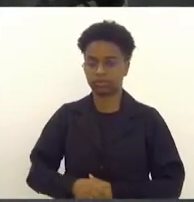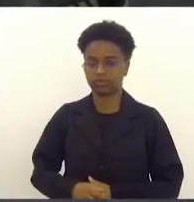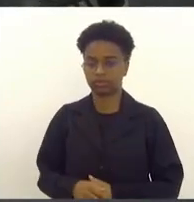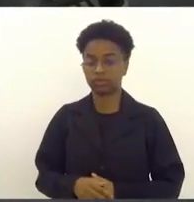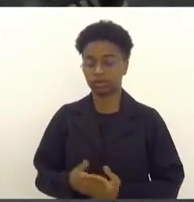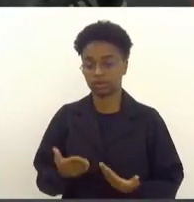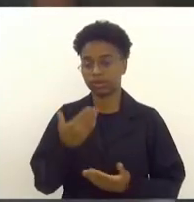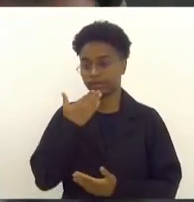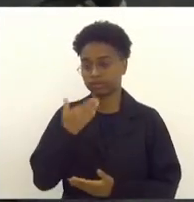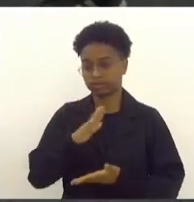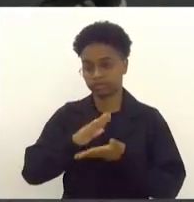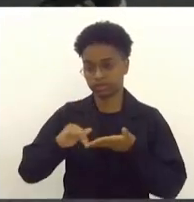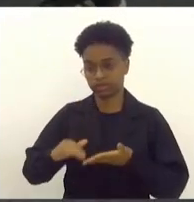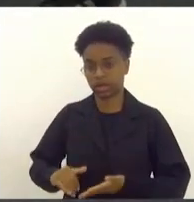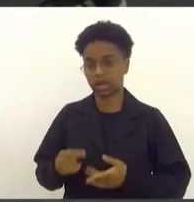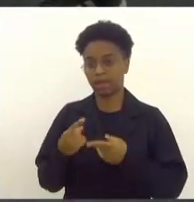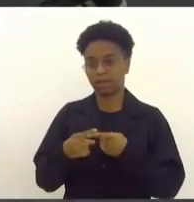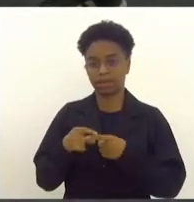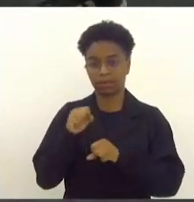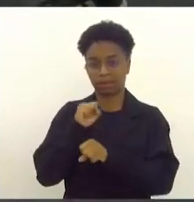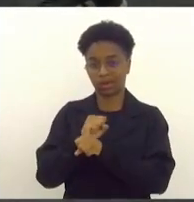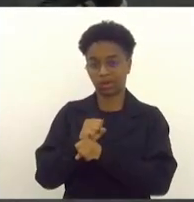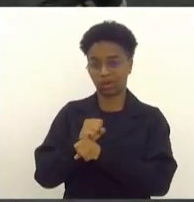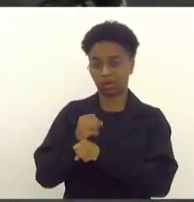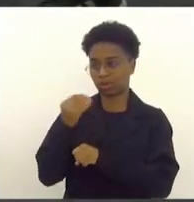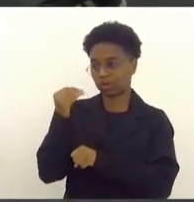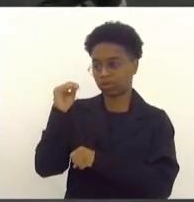porque não foi lá parado